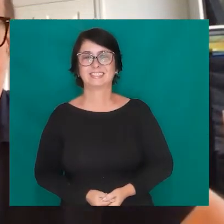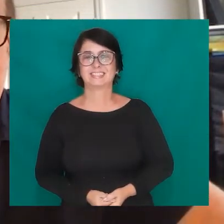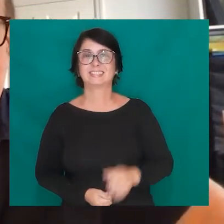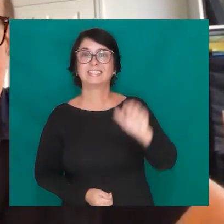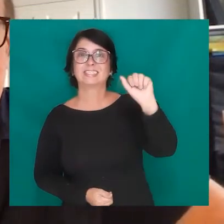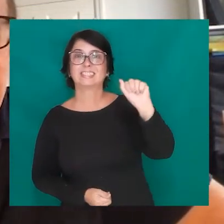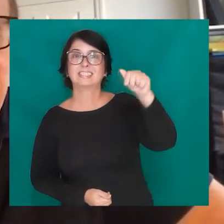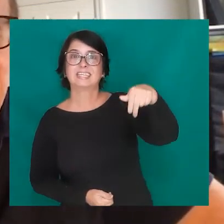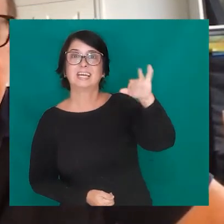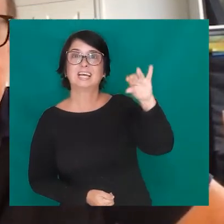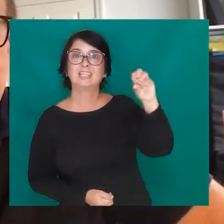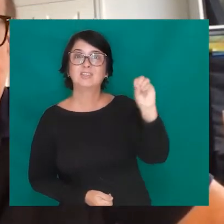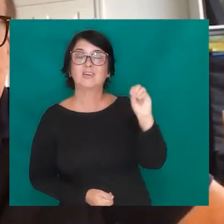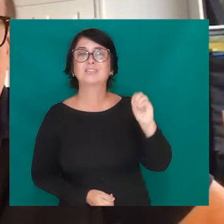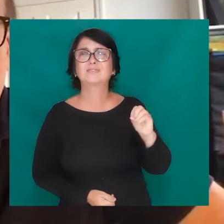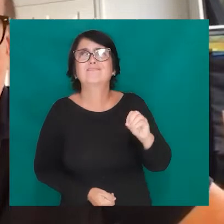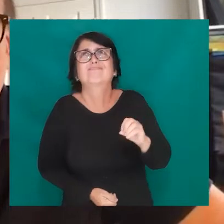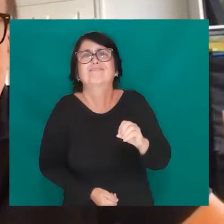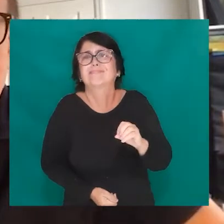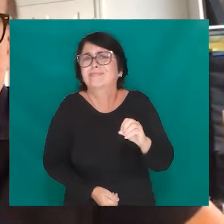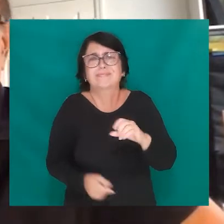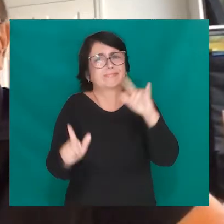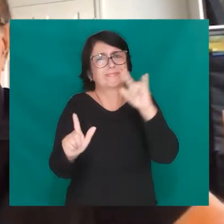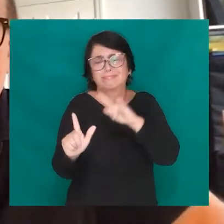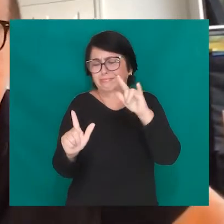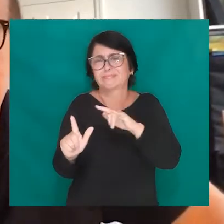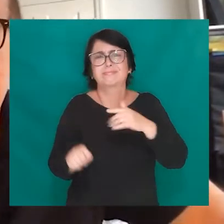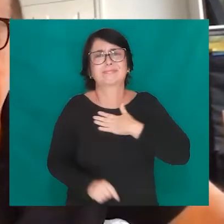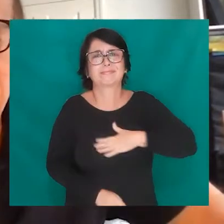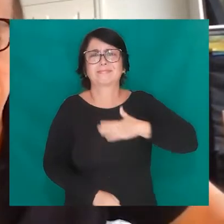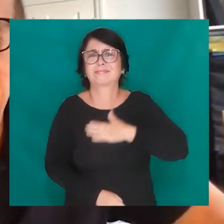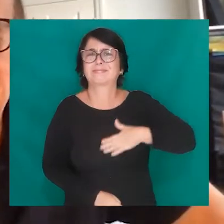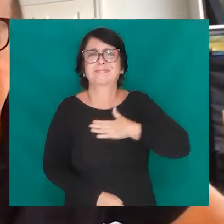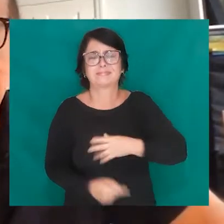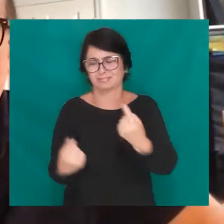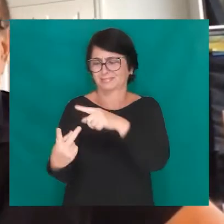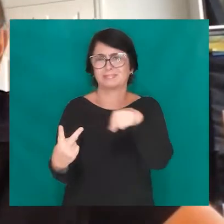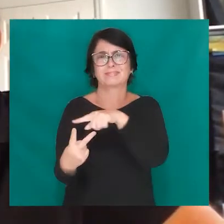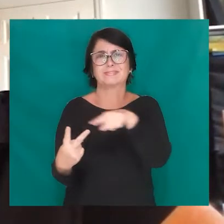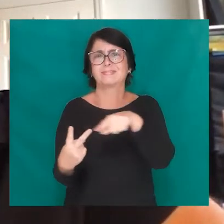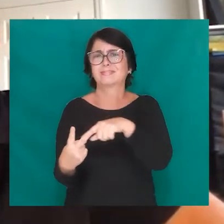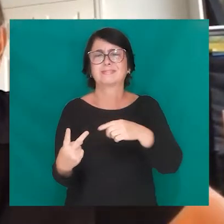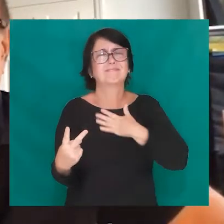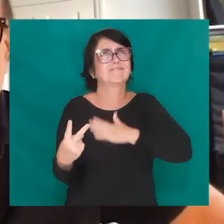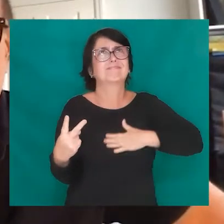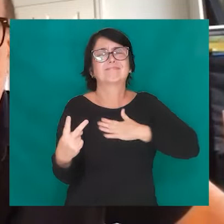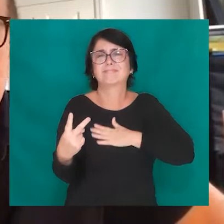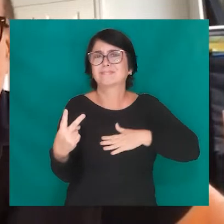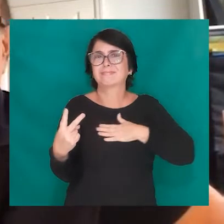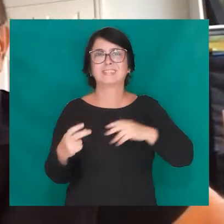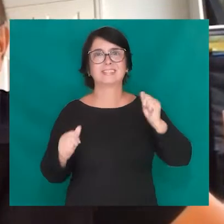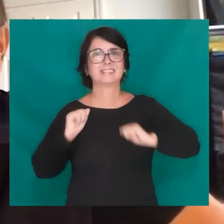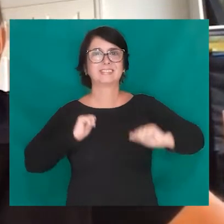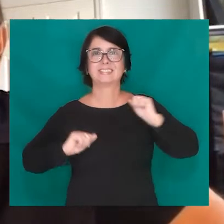Antônio Adolfo. Poxa, super prazer também estar com vocês dois aí, dois grandes artistas, dois